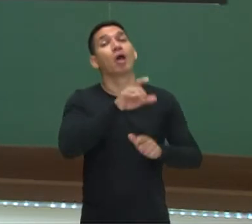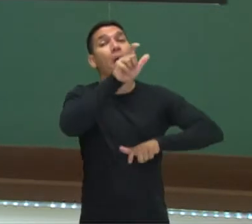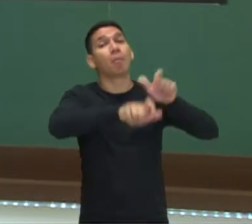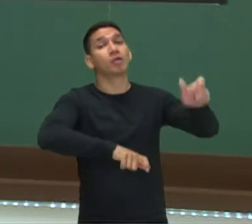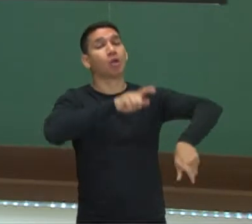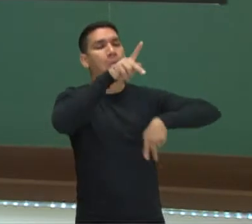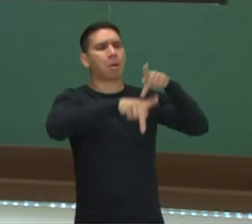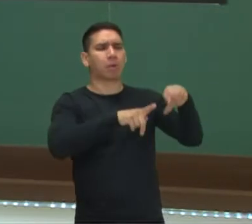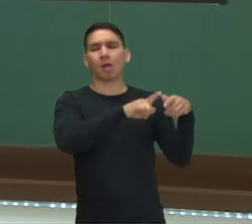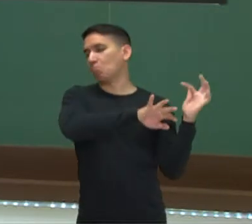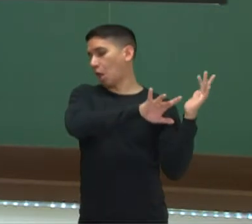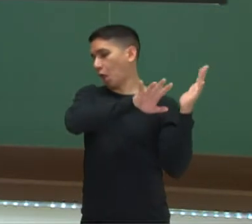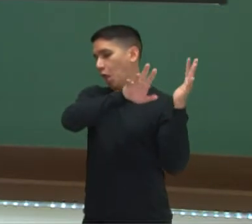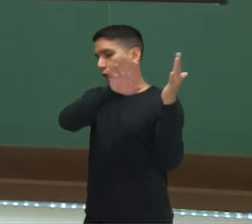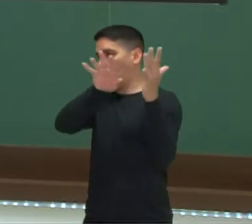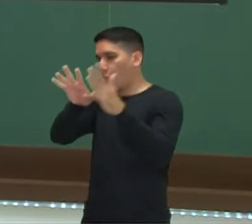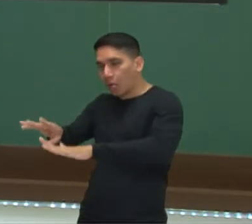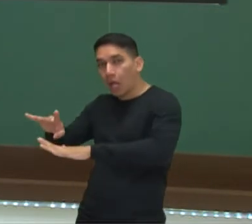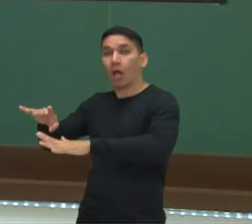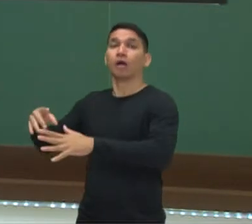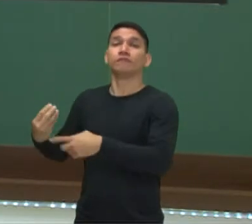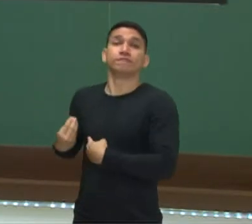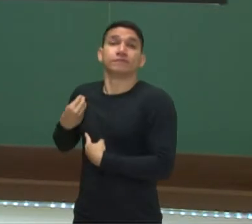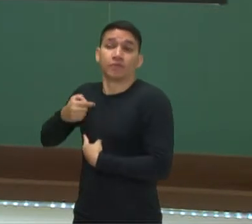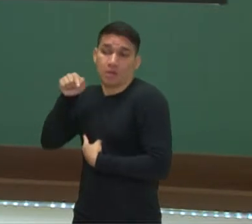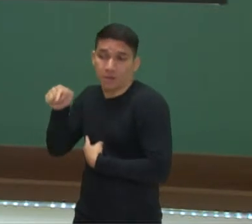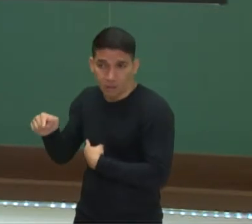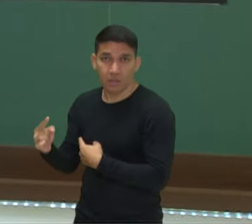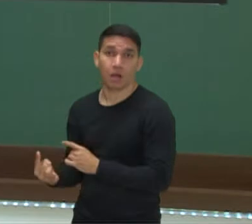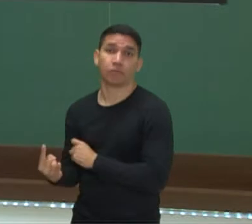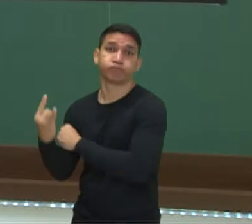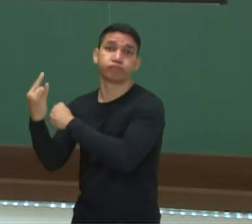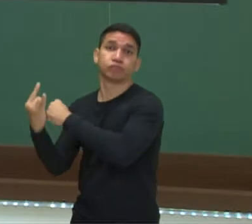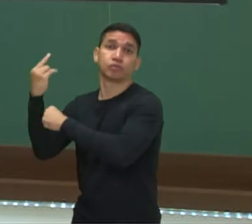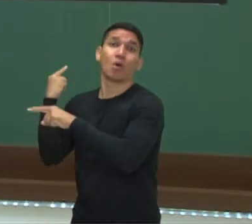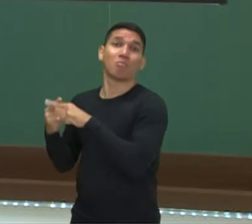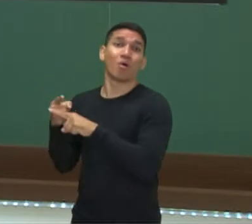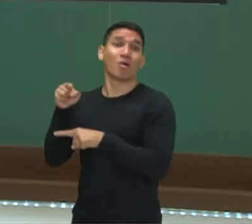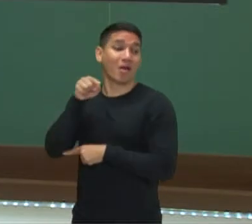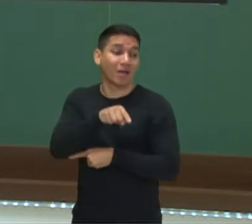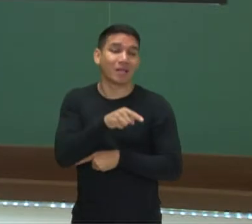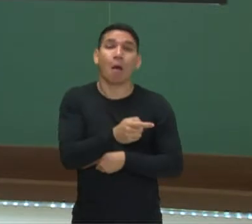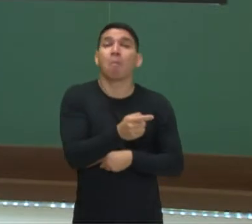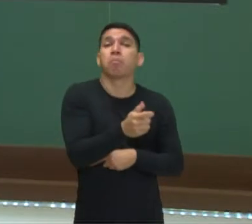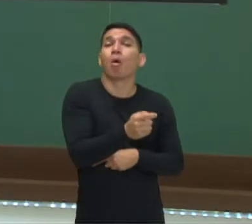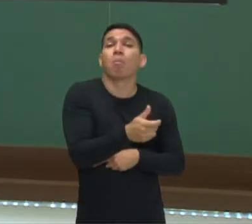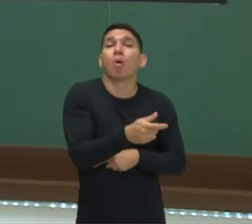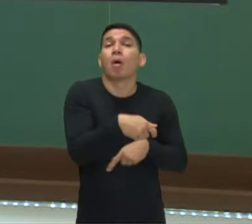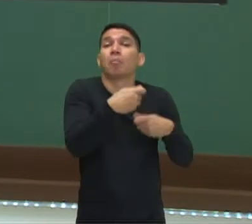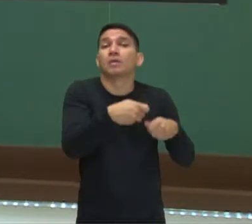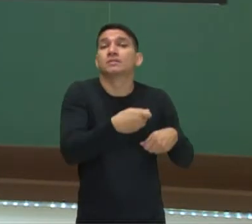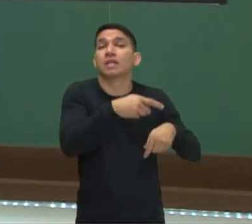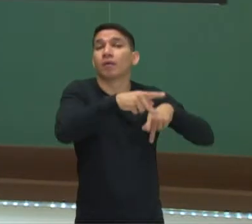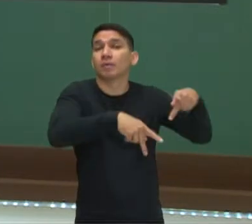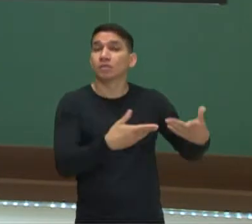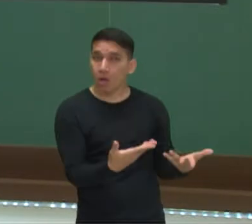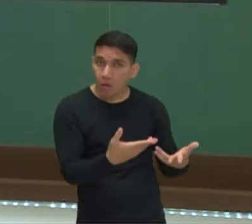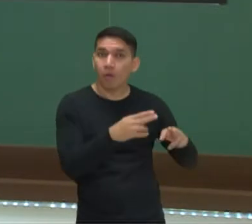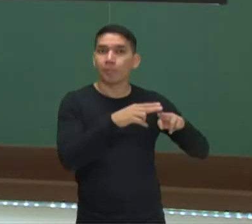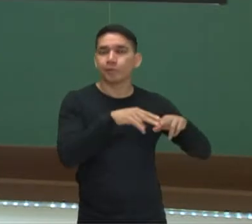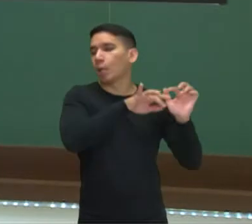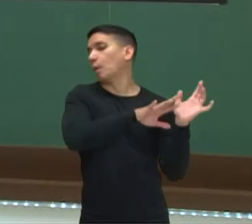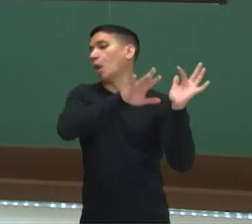do campo para morar na cidade, porque a necessidade de mão de obra era cada vez menor no espaço rural. Então, teve